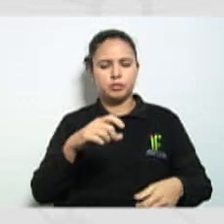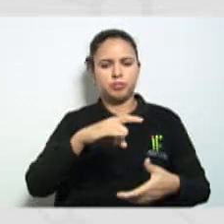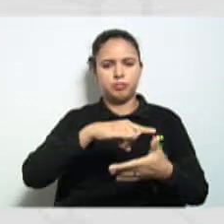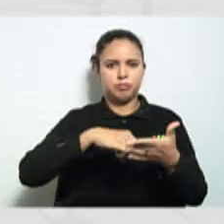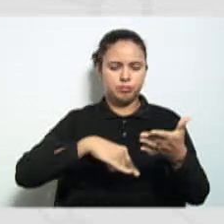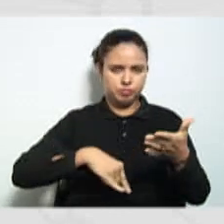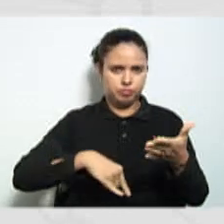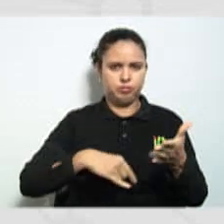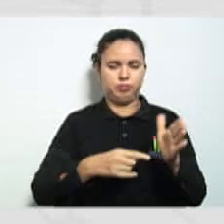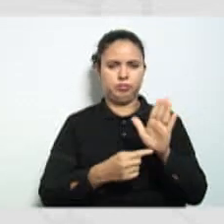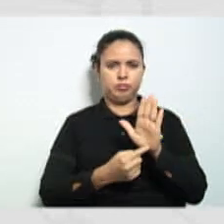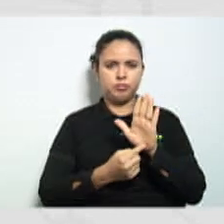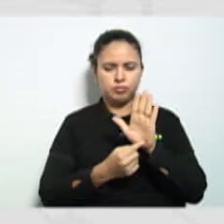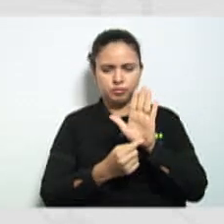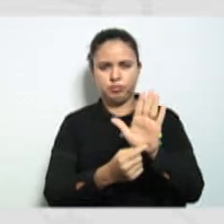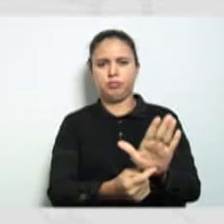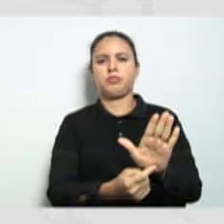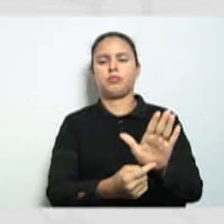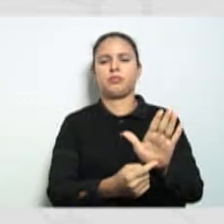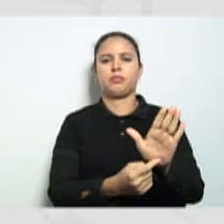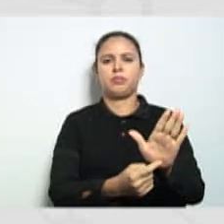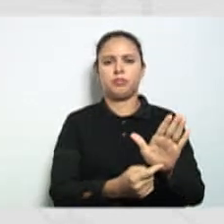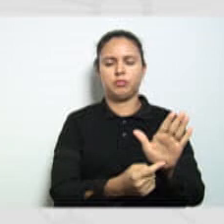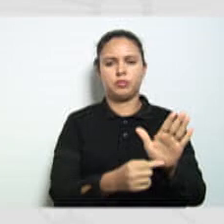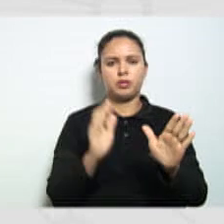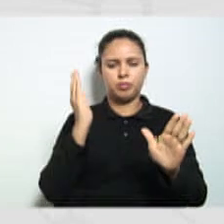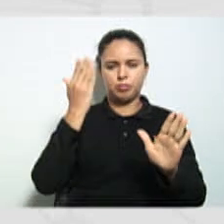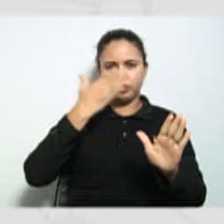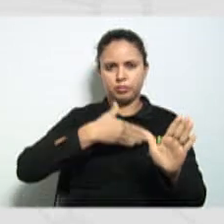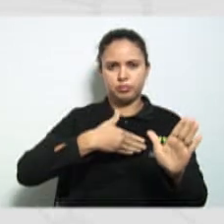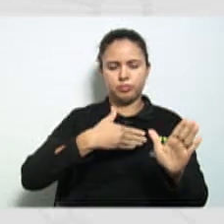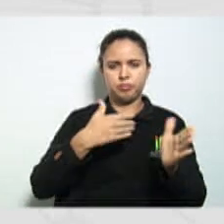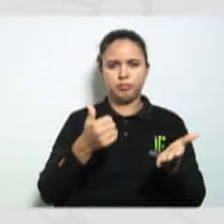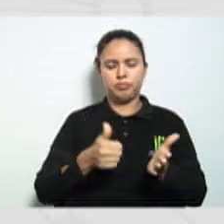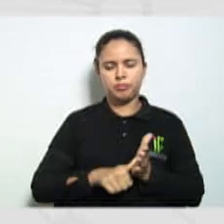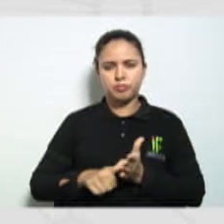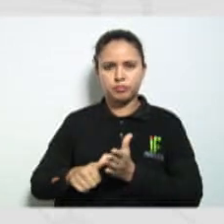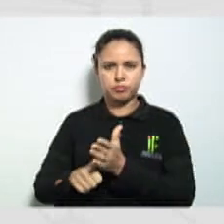apresentar para os cooperados,